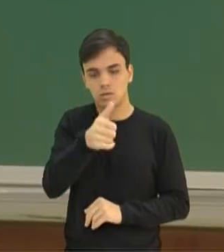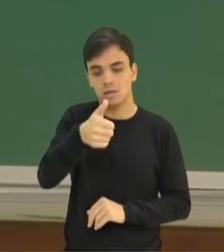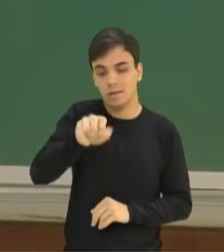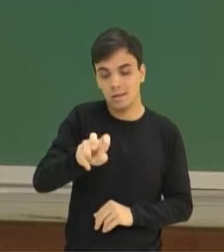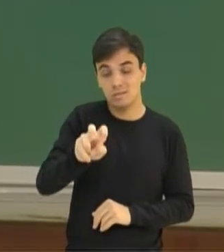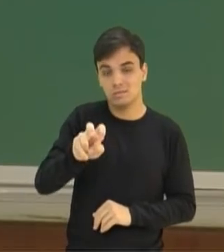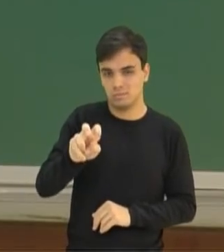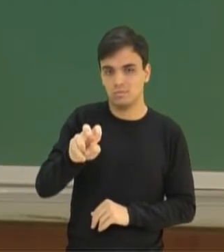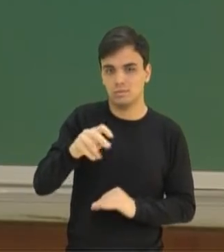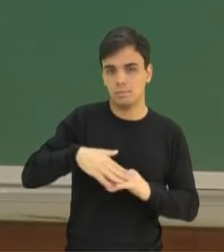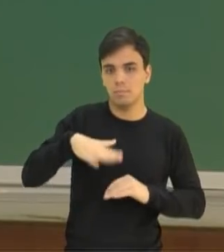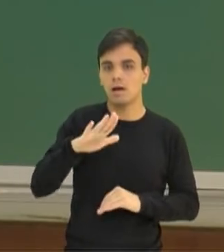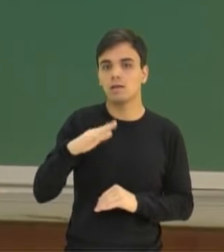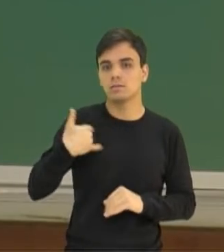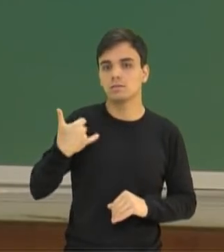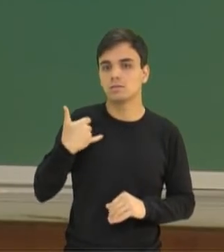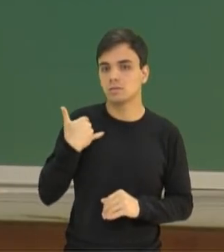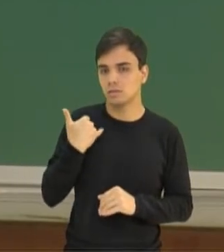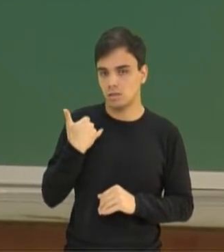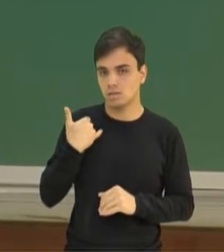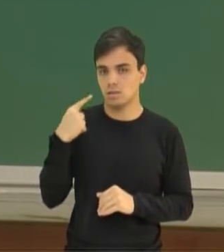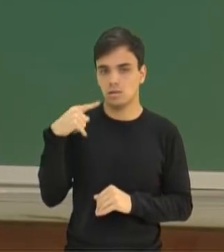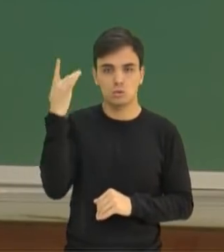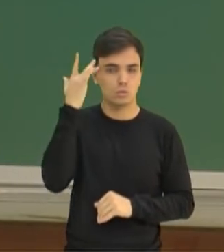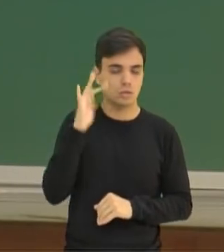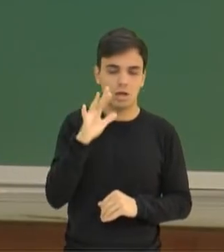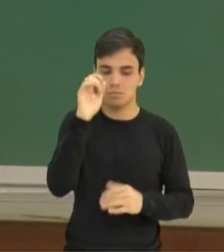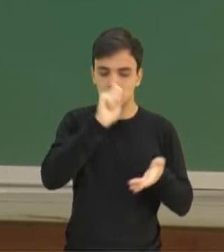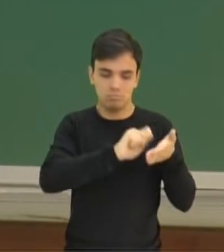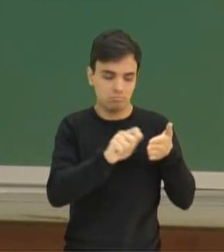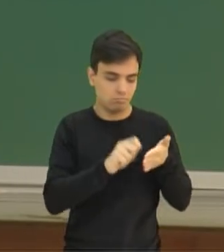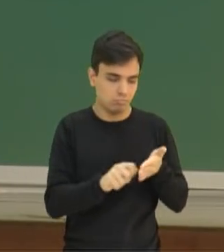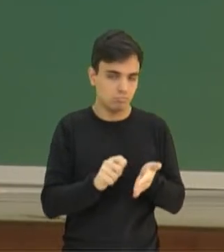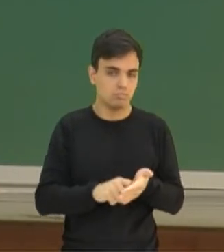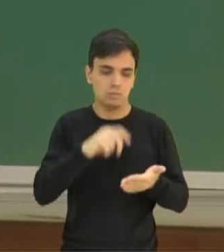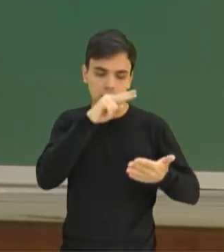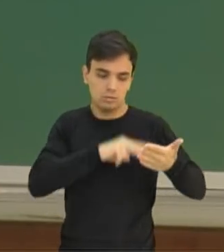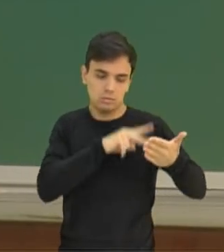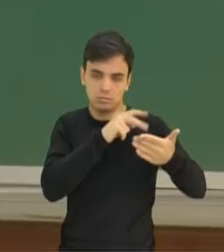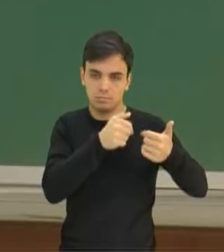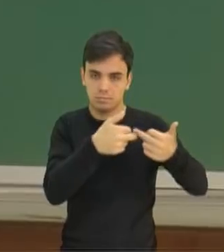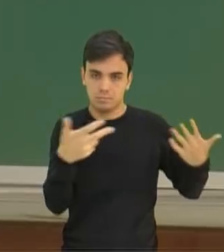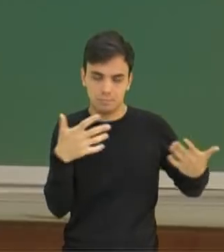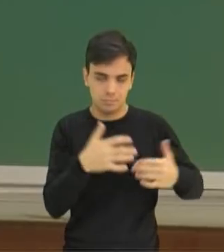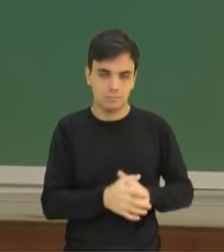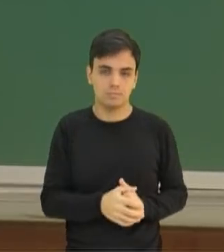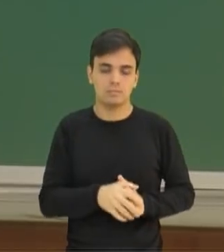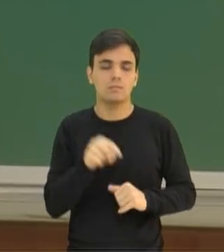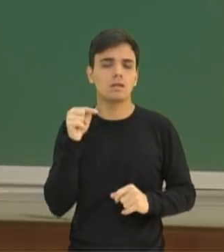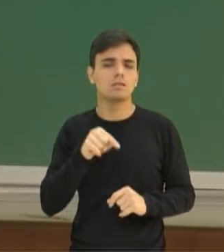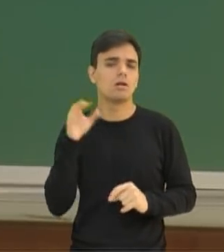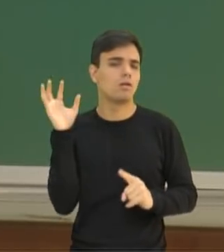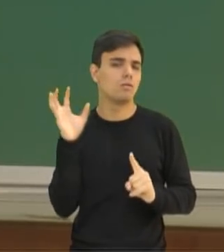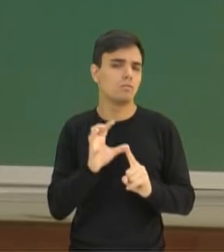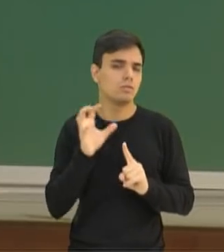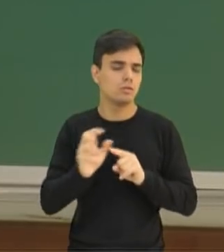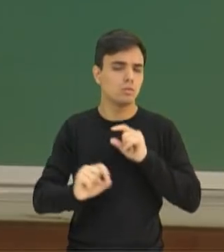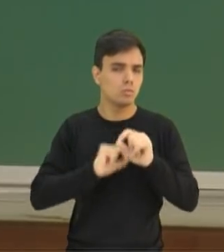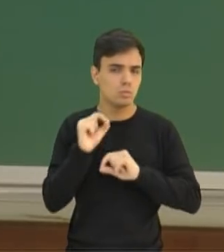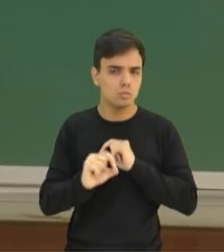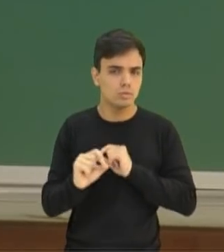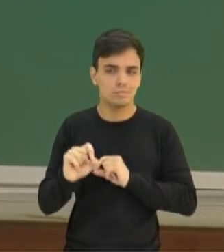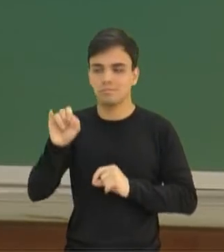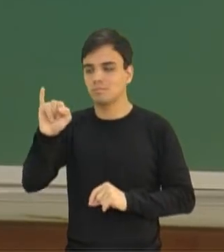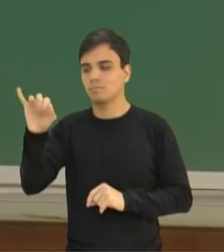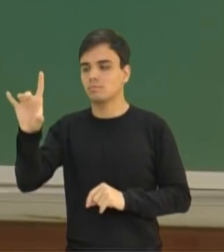mais que são analfabetos, né? A taxa de analfabetismo. Isso influencia no quê? Influencia no IDH, porque